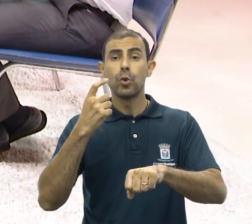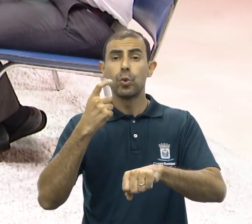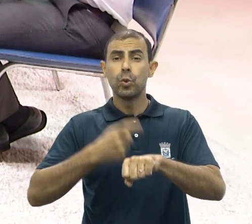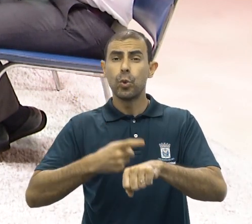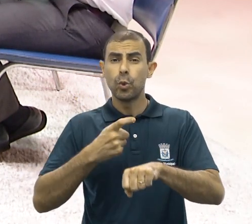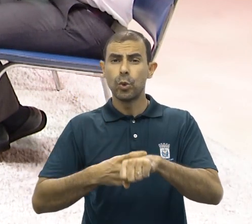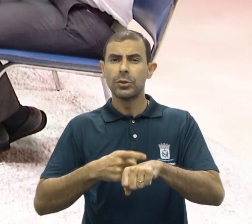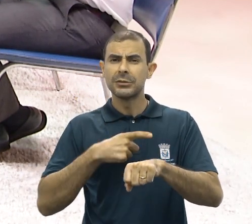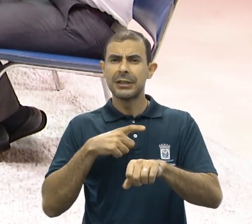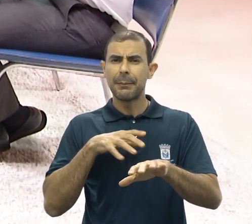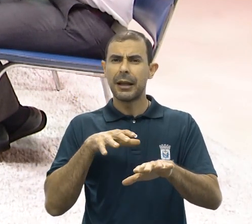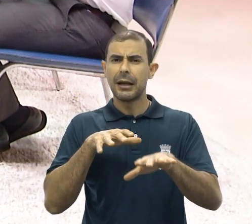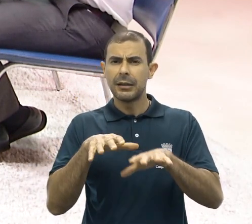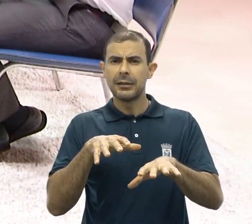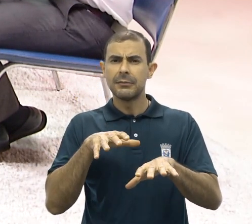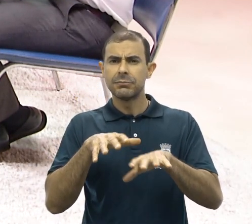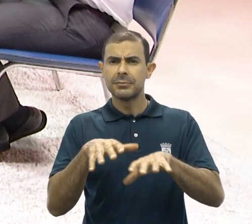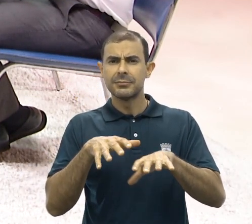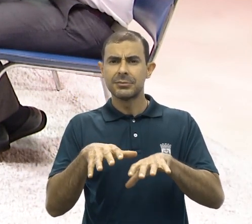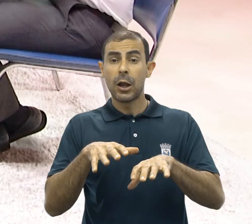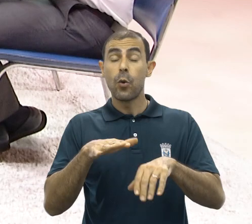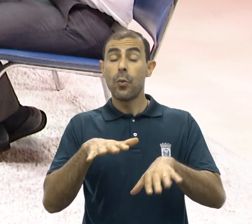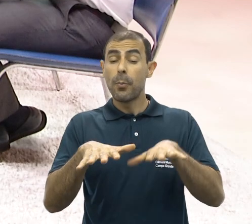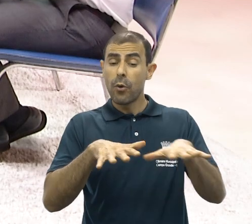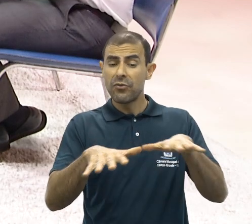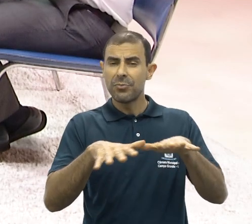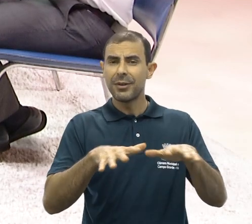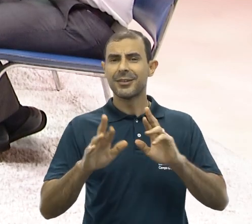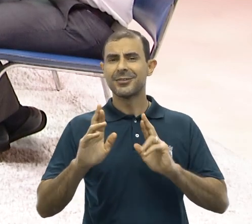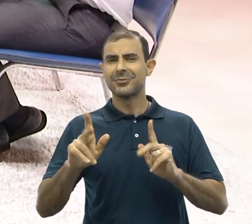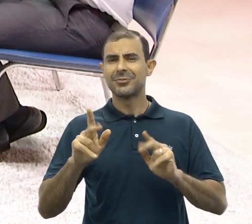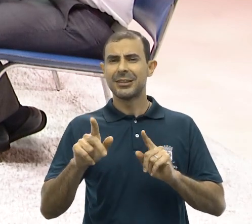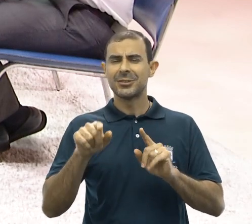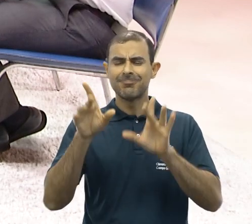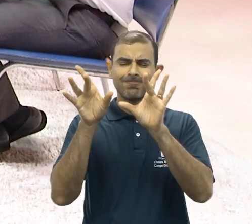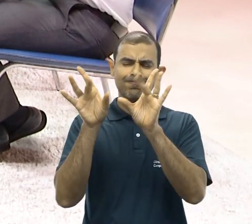movimento ele é detalhadamente,